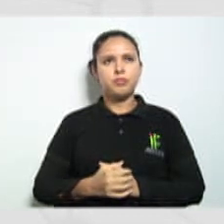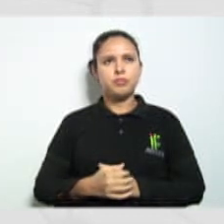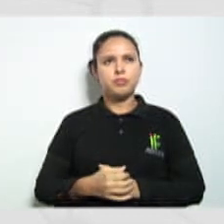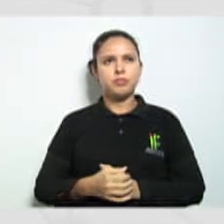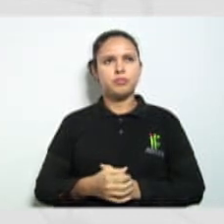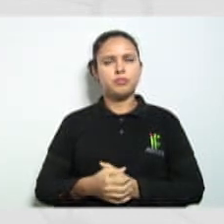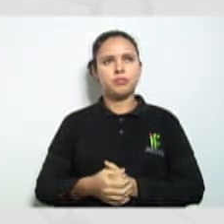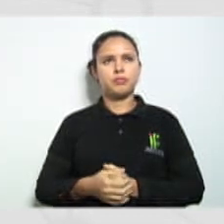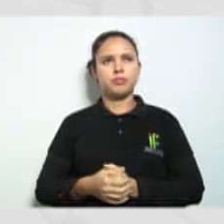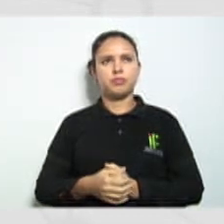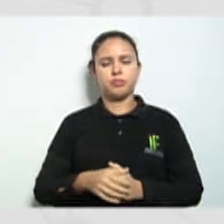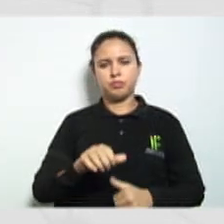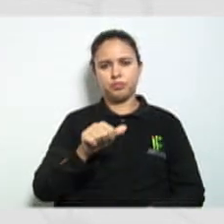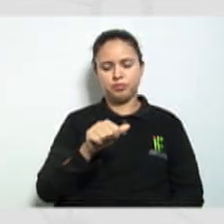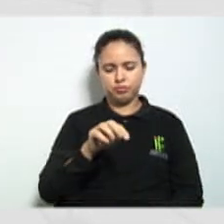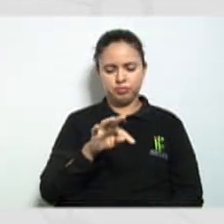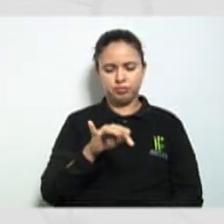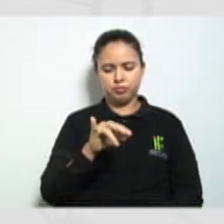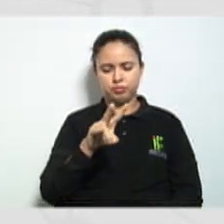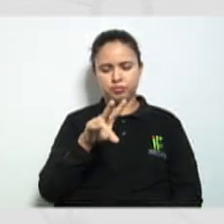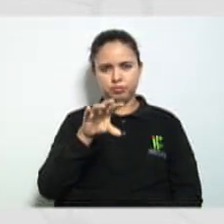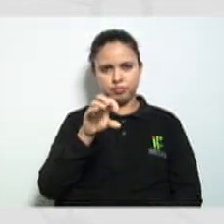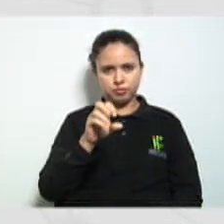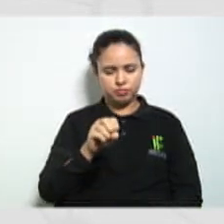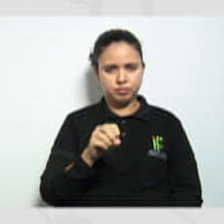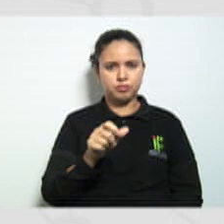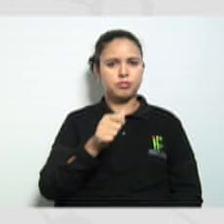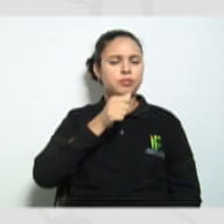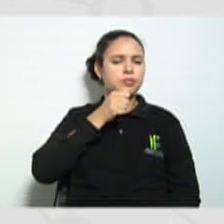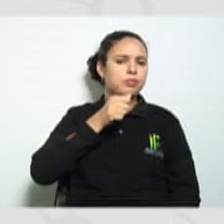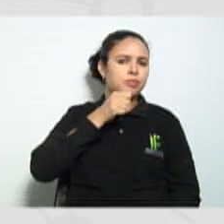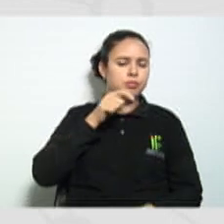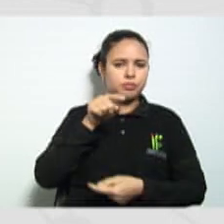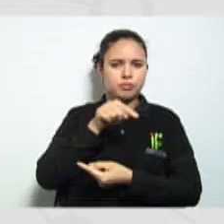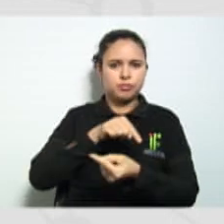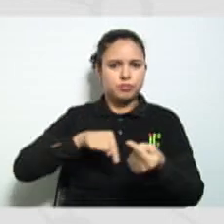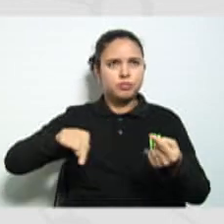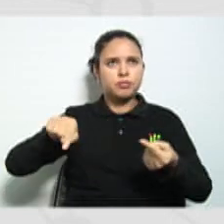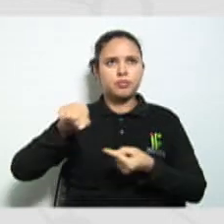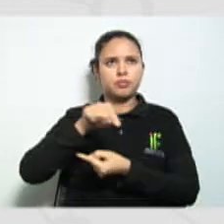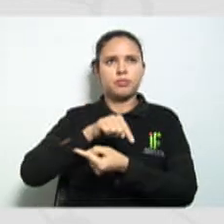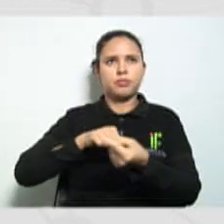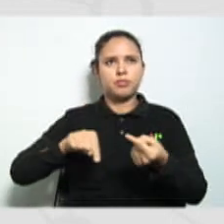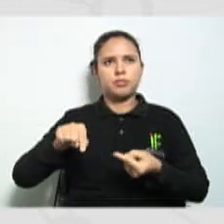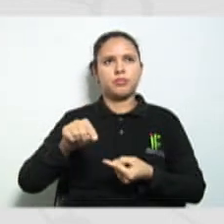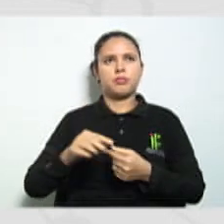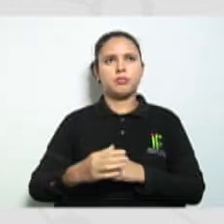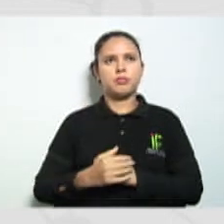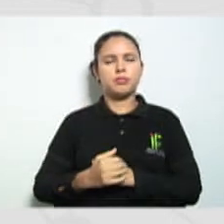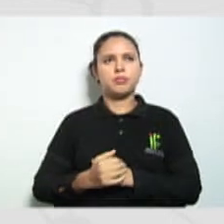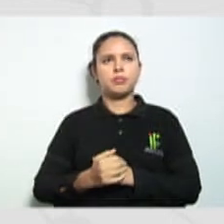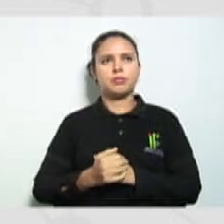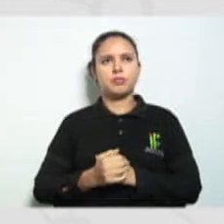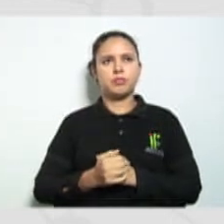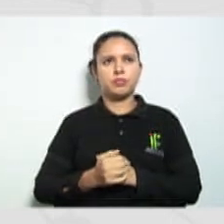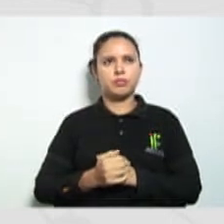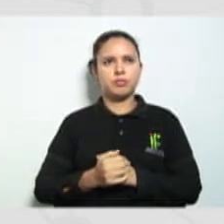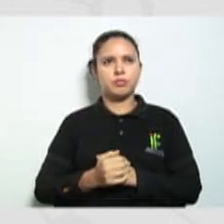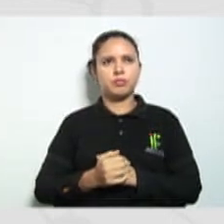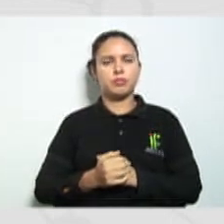Aí eu tenho ativo não circulante, eu tenho imobilizado operacional,